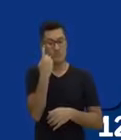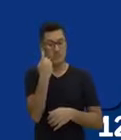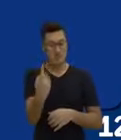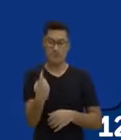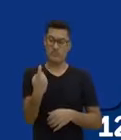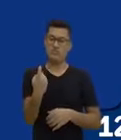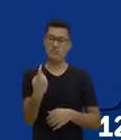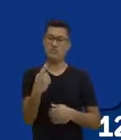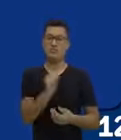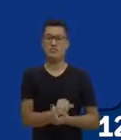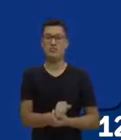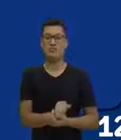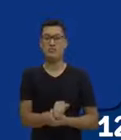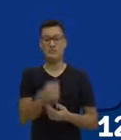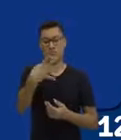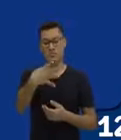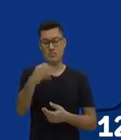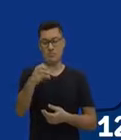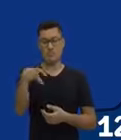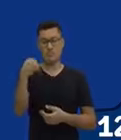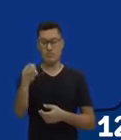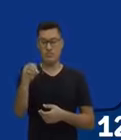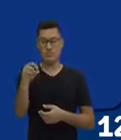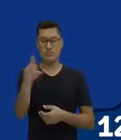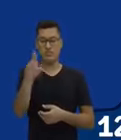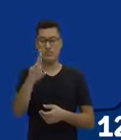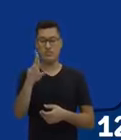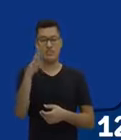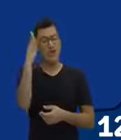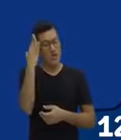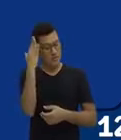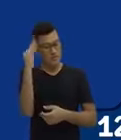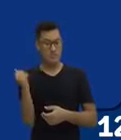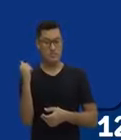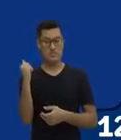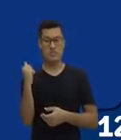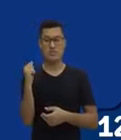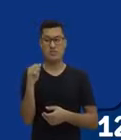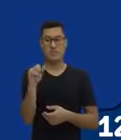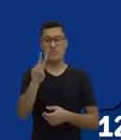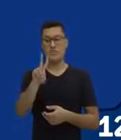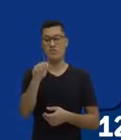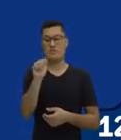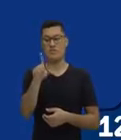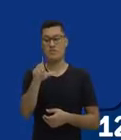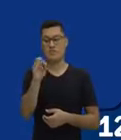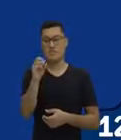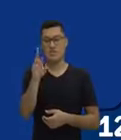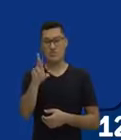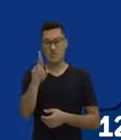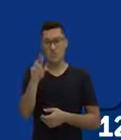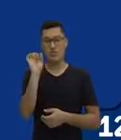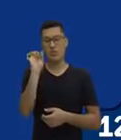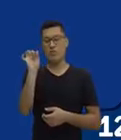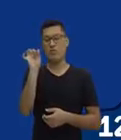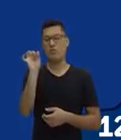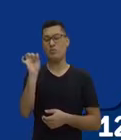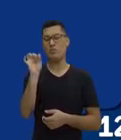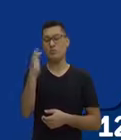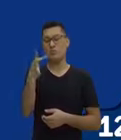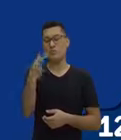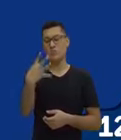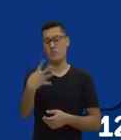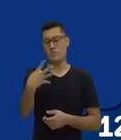fixo, 400 reais. Então, eu já sei que esse nosso, eles falaram o quê lá para a gente, Fernando? Esse fixo vai ser quem? 400 reais. Na